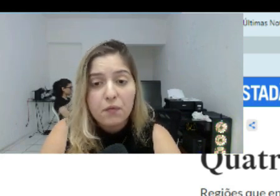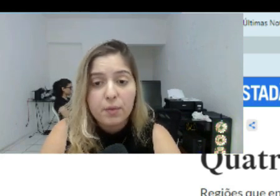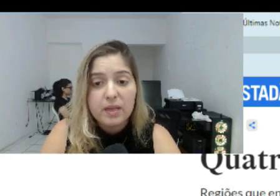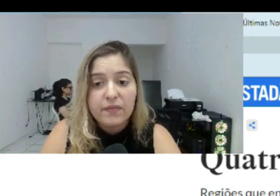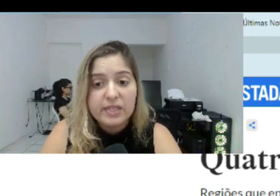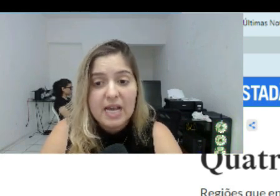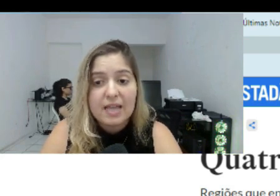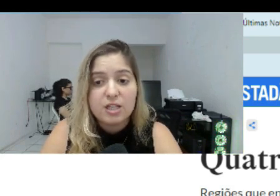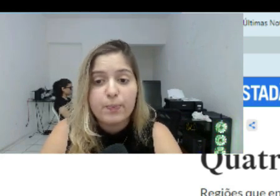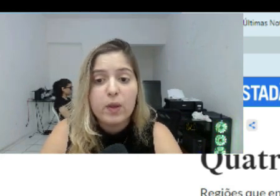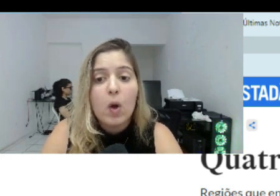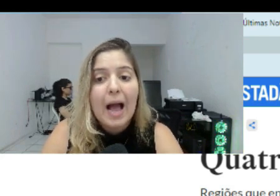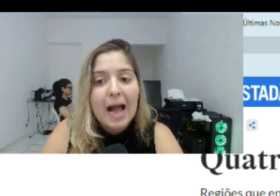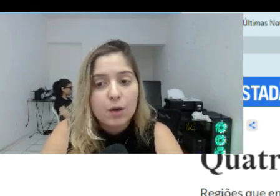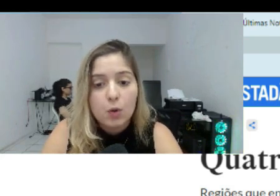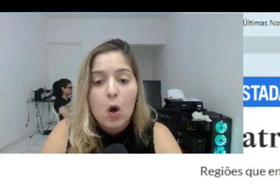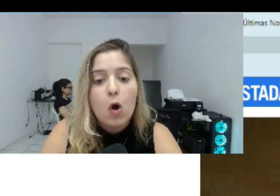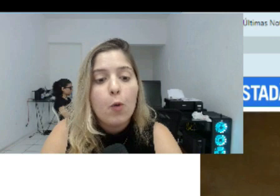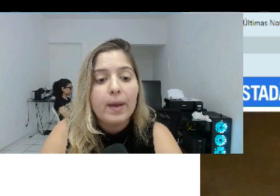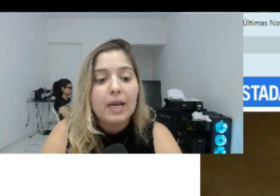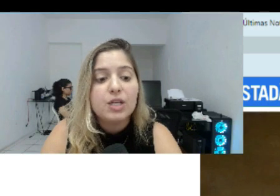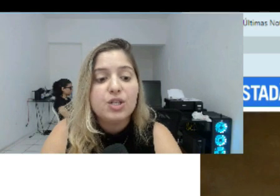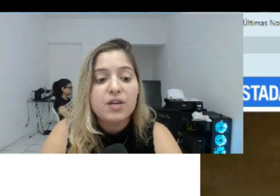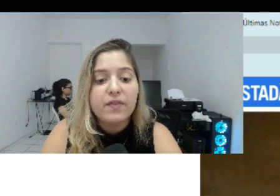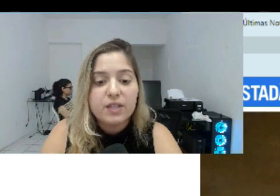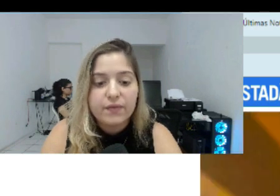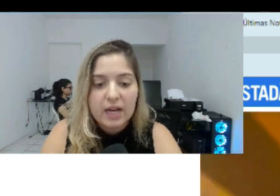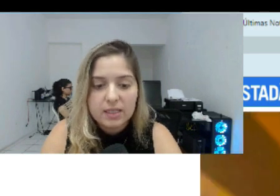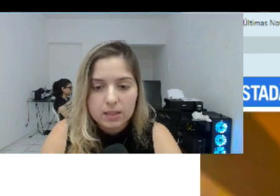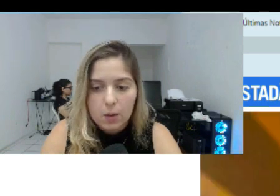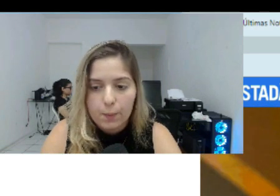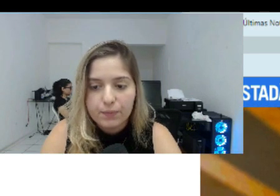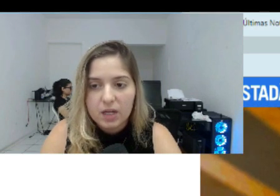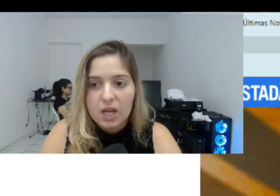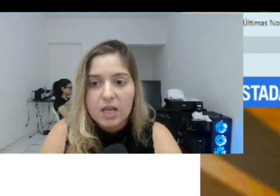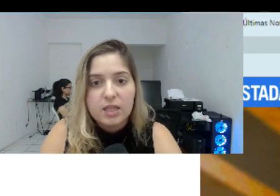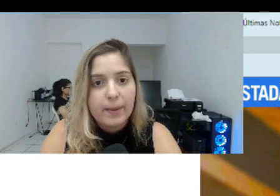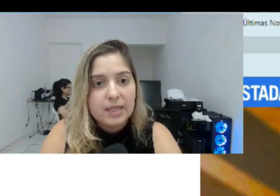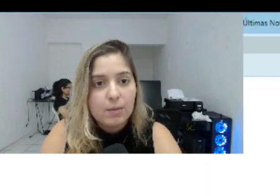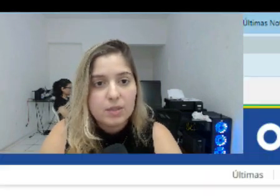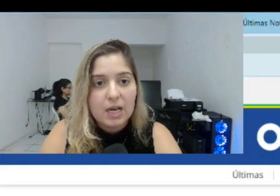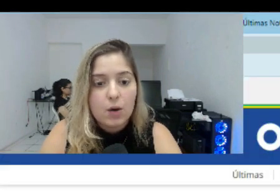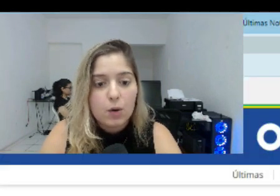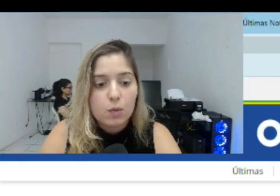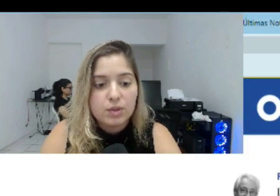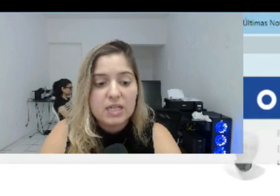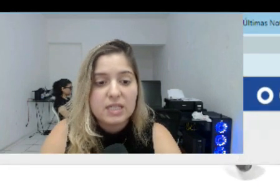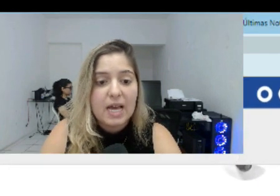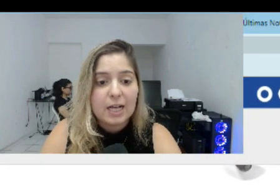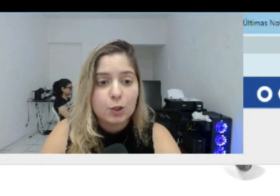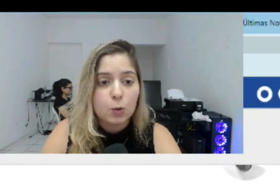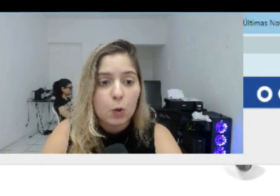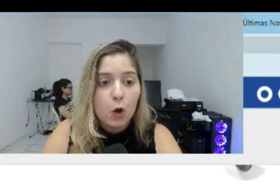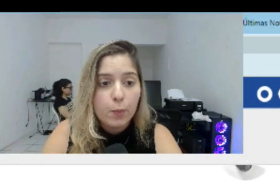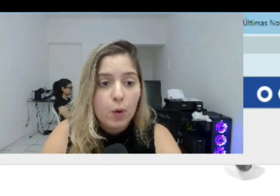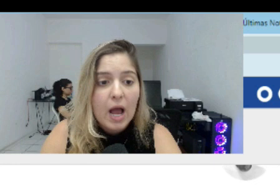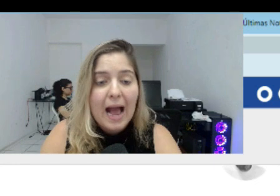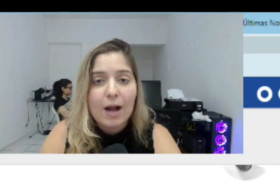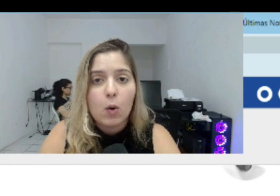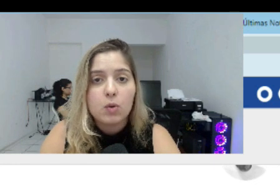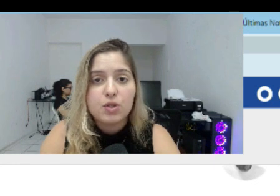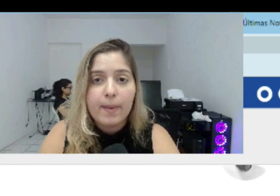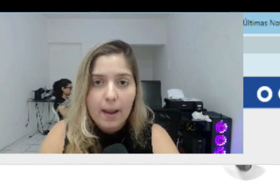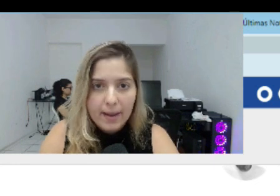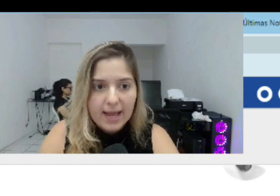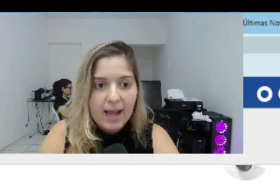4% foram beneficiadas pelo agro ou pela diversificação. Também temos agora com os destaques do Globo